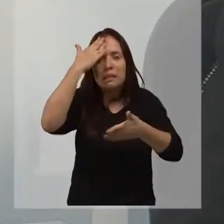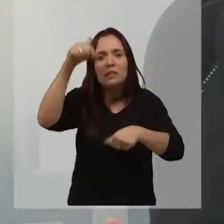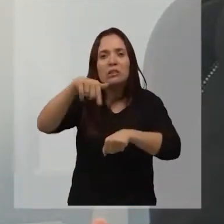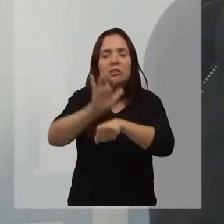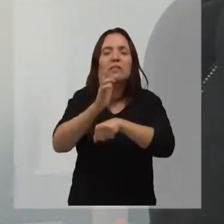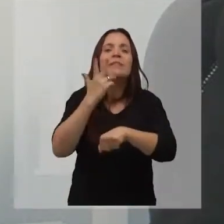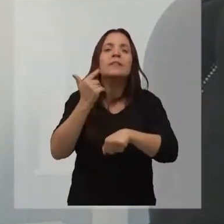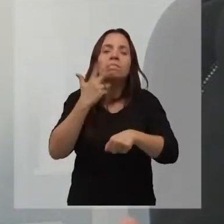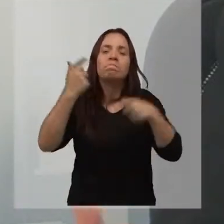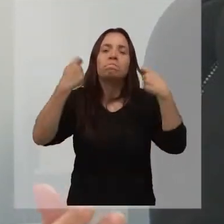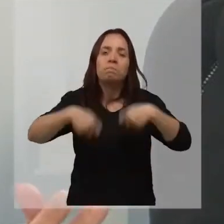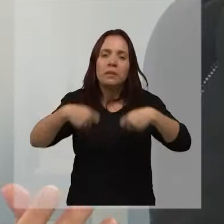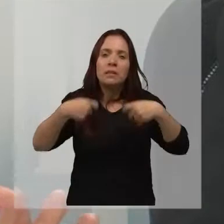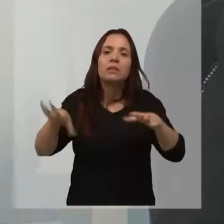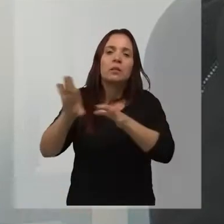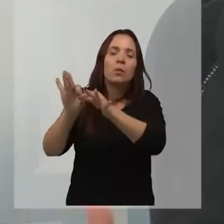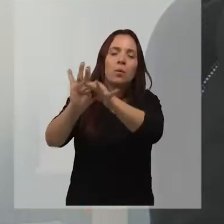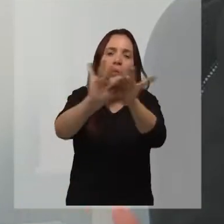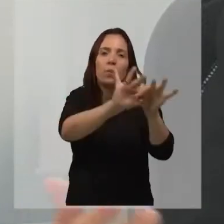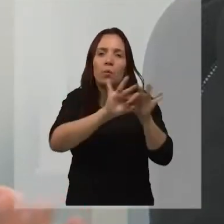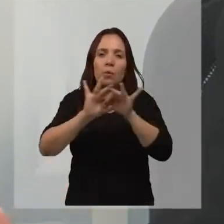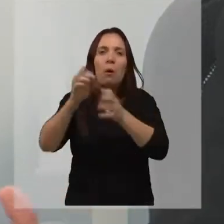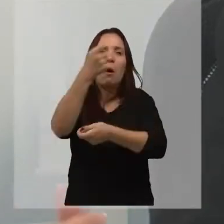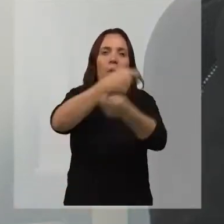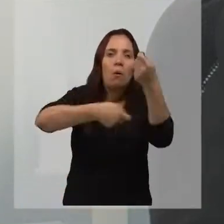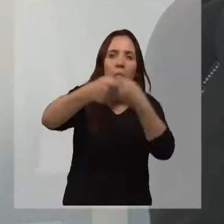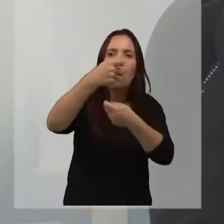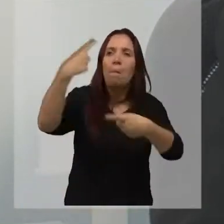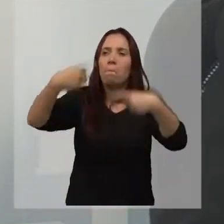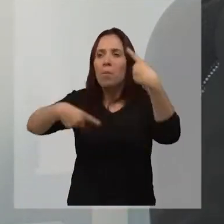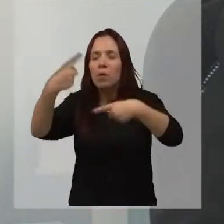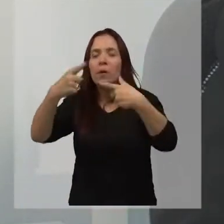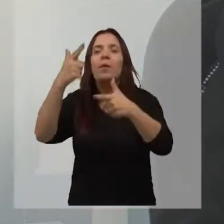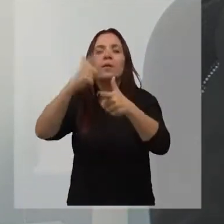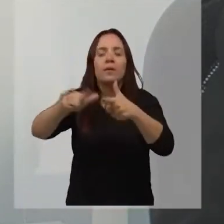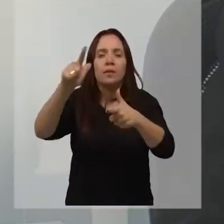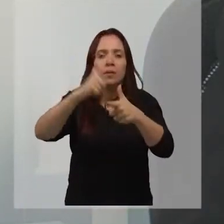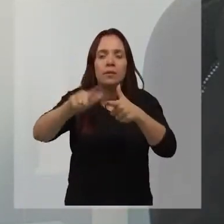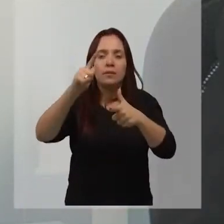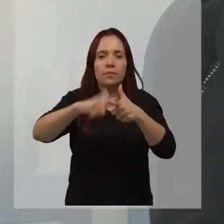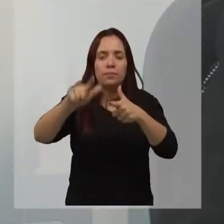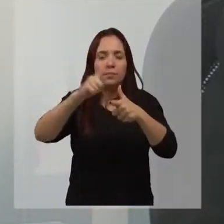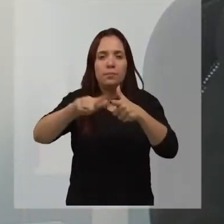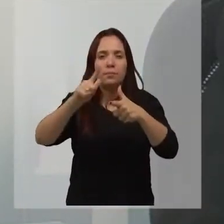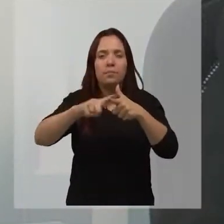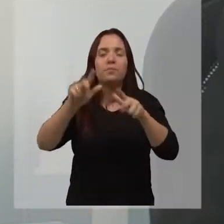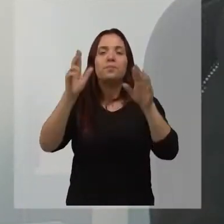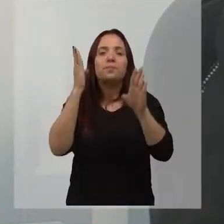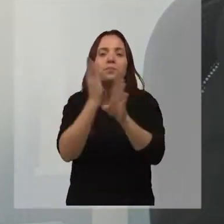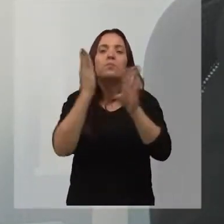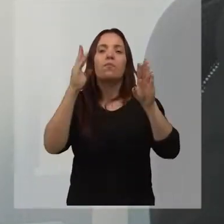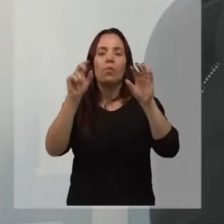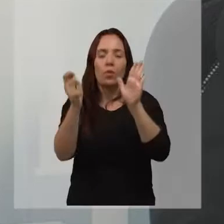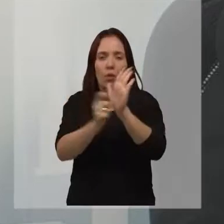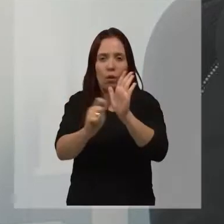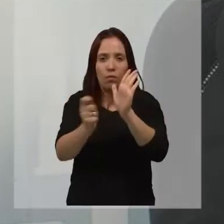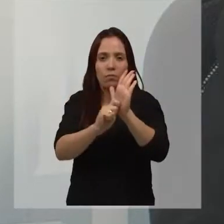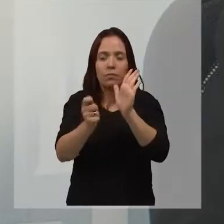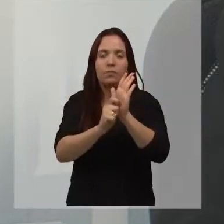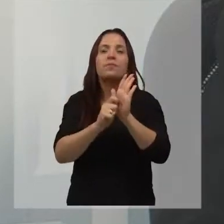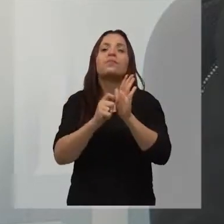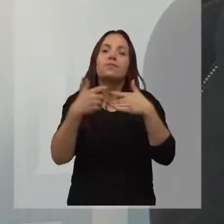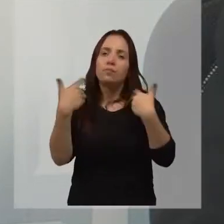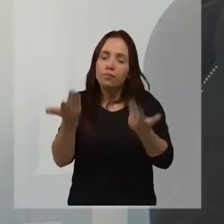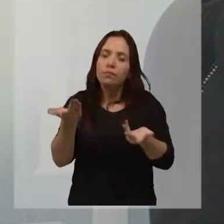social e econômico e político trazido por esse combate ao narcotráfico e estão trabalhando